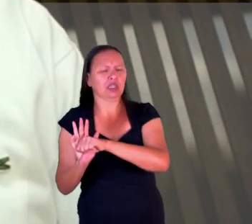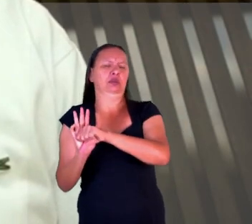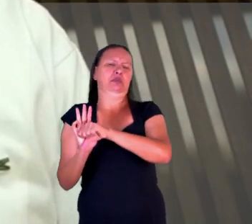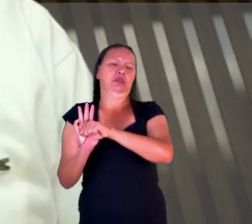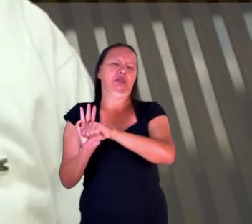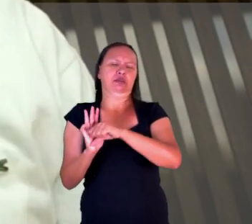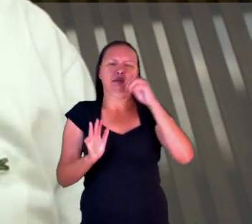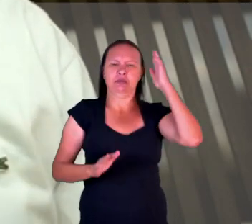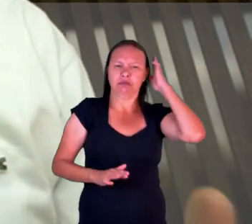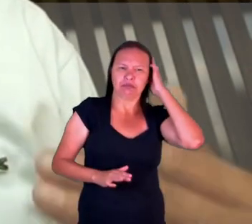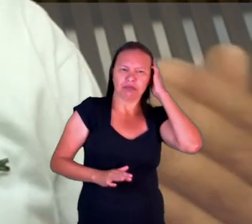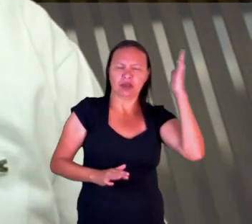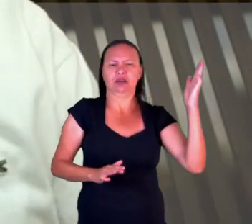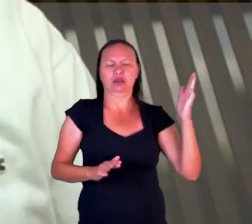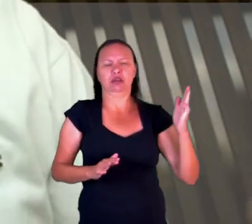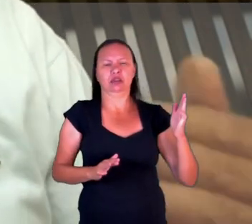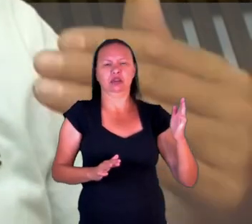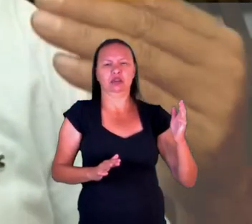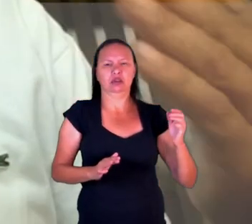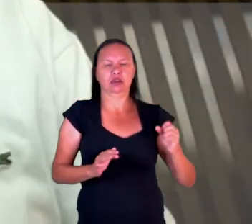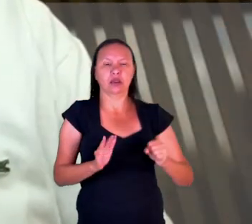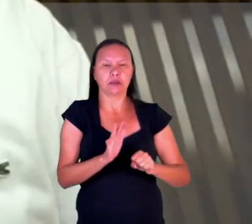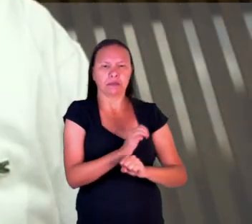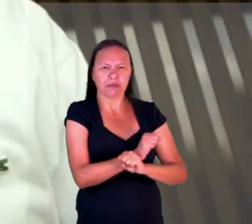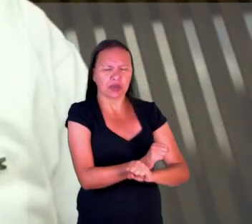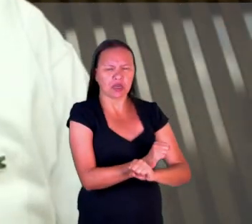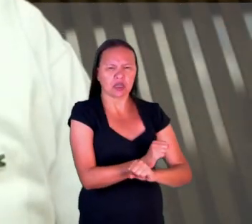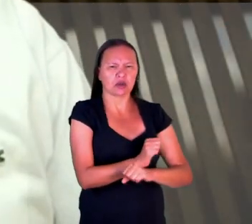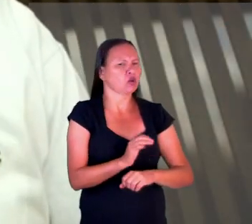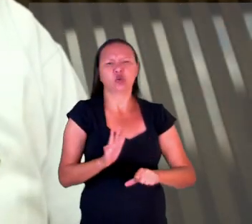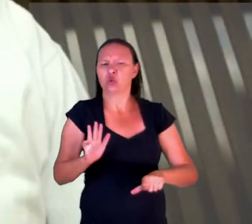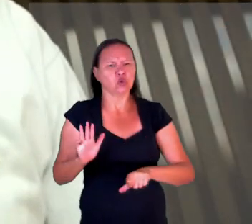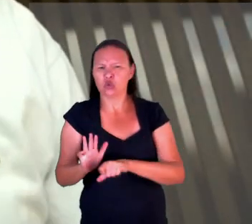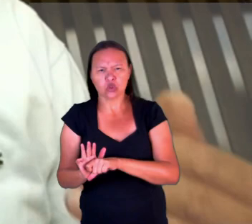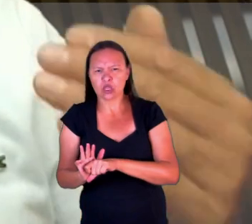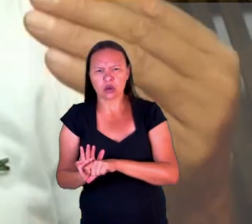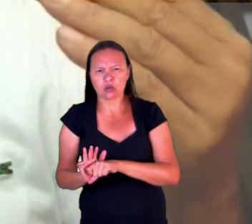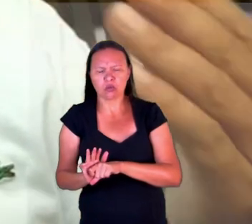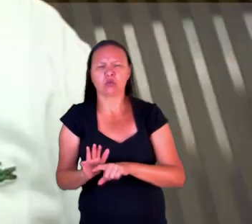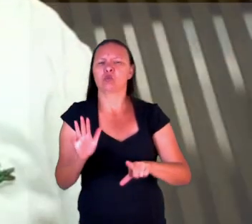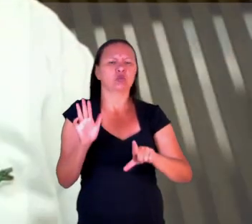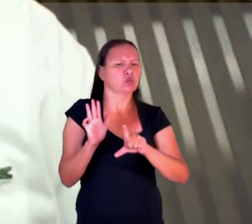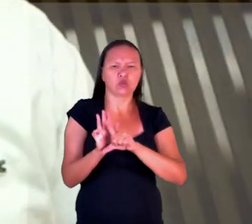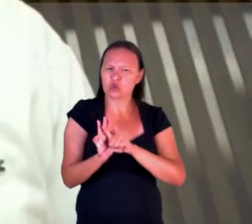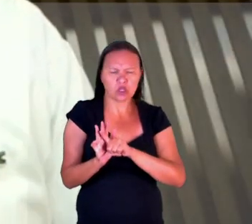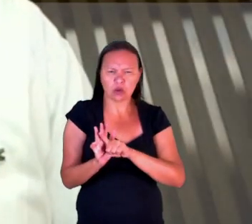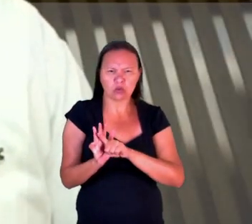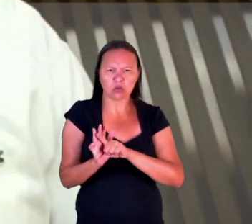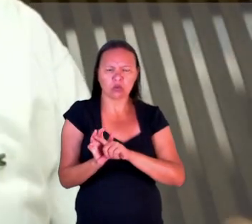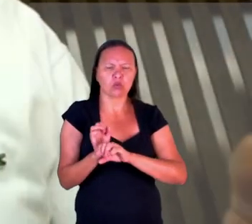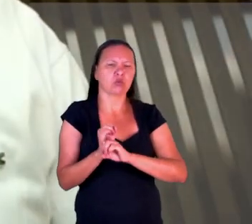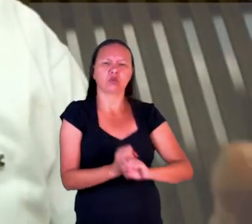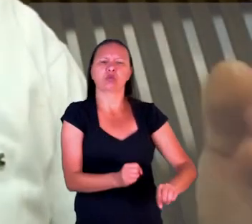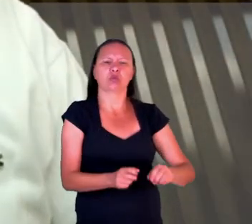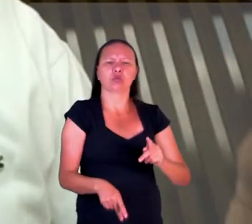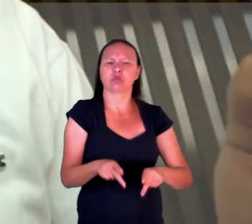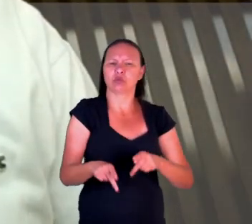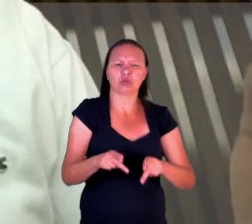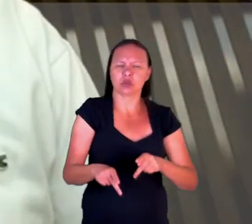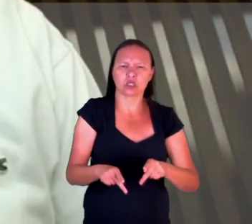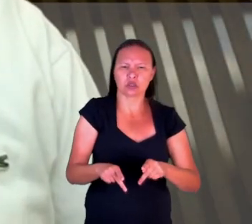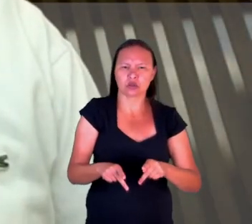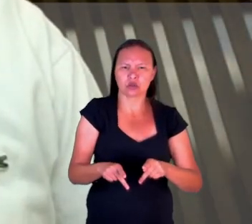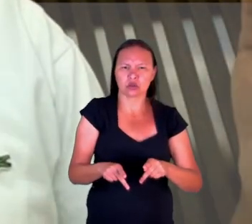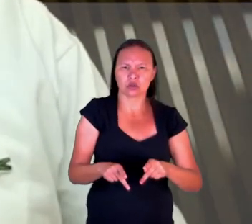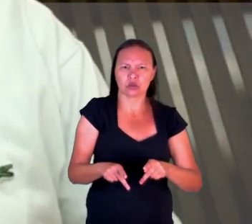Belo Horizonte por exemplo tentaram impedir tentaram eh pensar projeto de lei tentaram multar pessoas que levavam